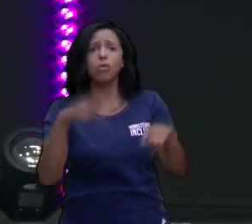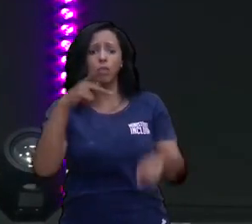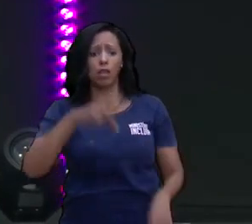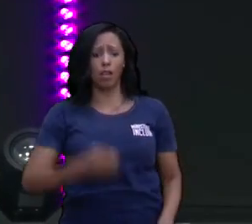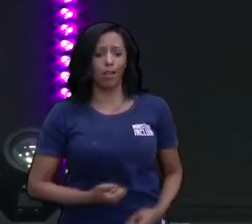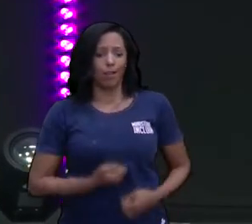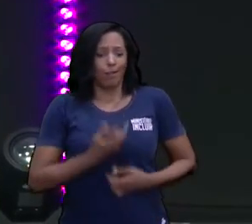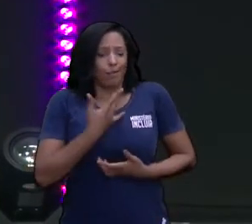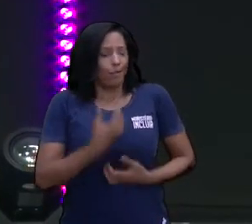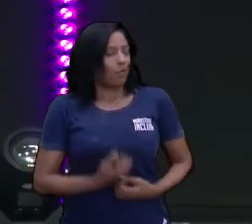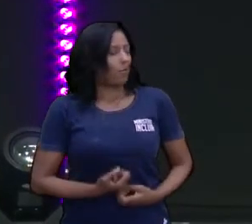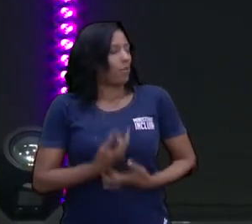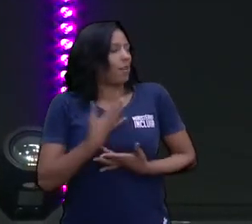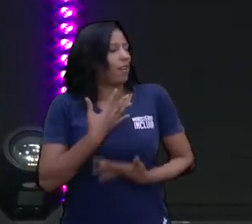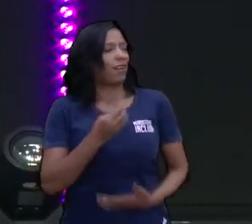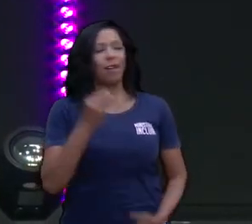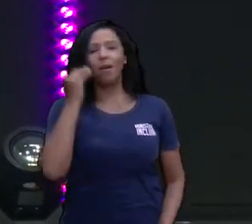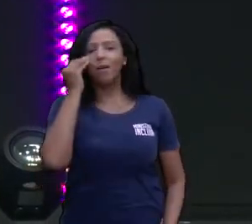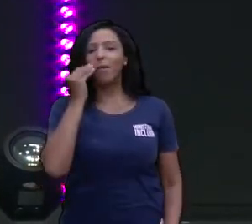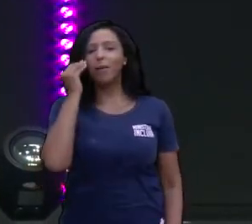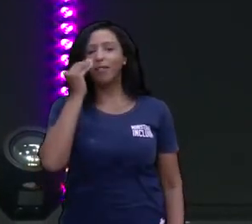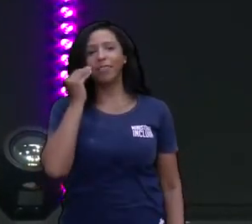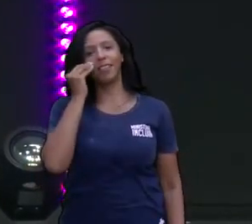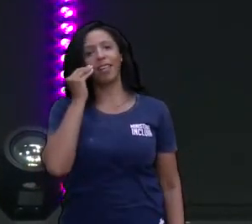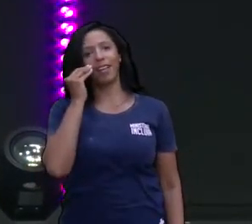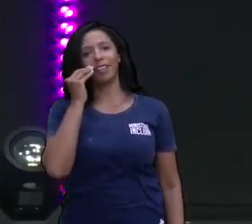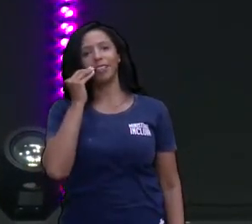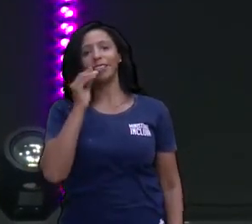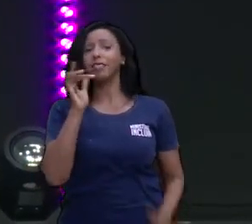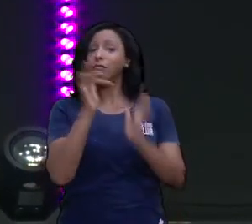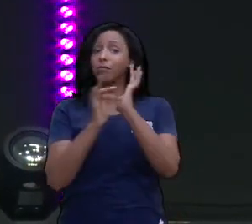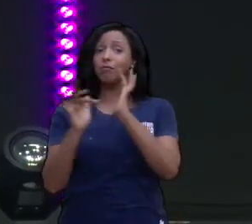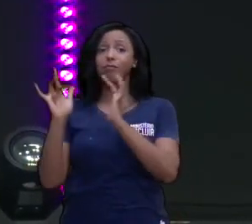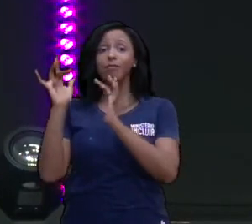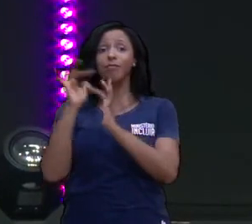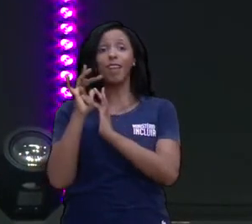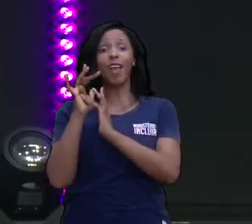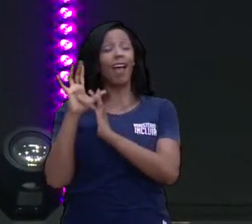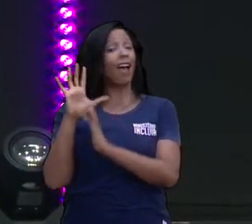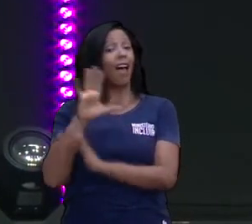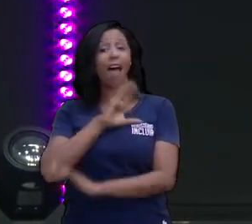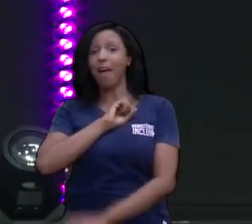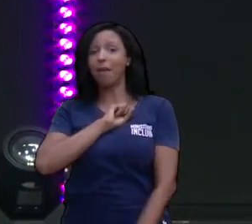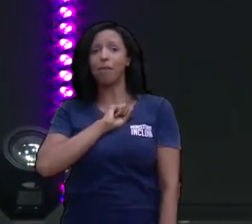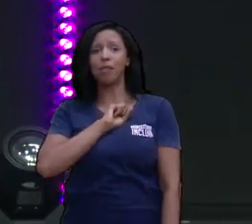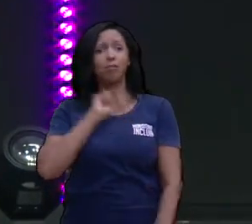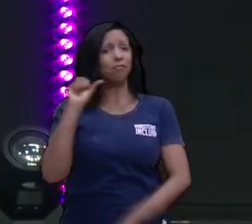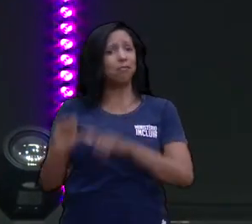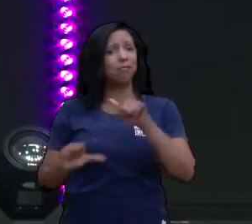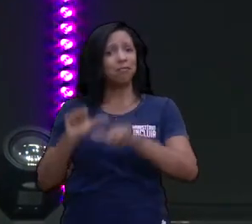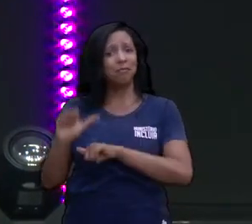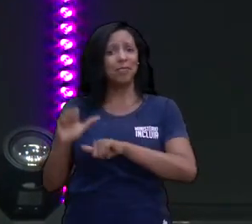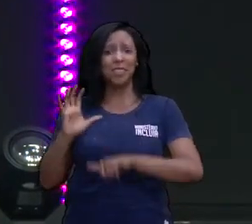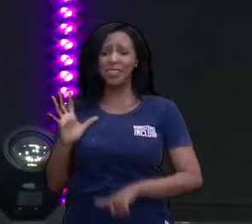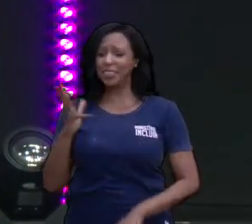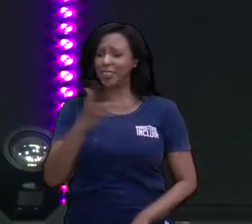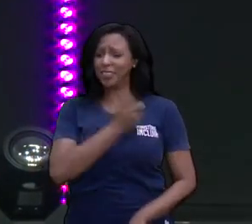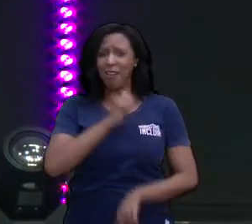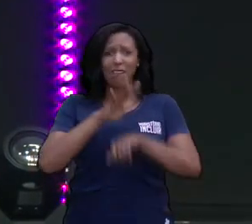essa oportunidade essa Boa Nova de que Jesus ama se transforma salva cura